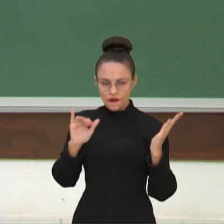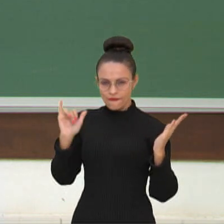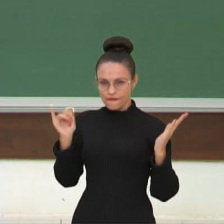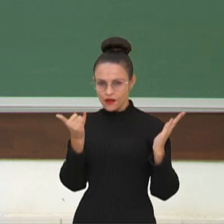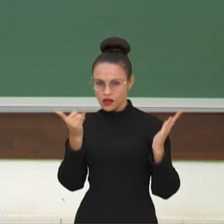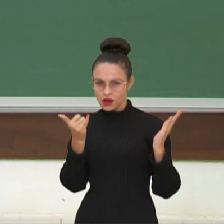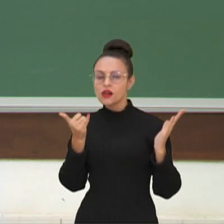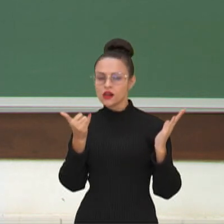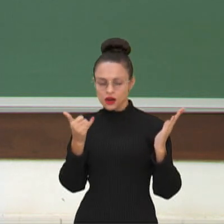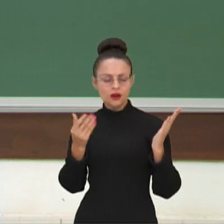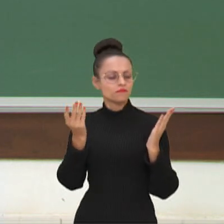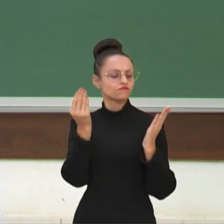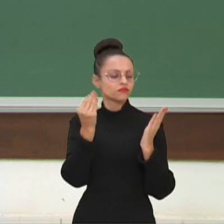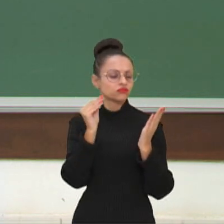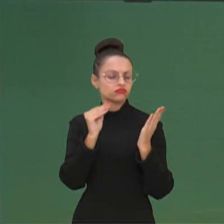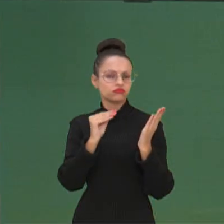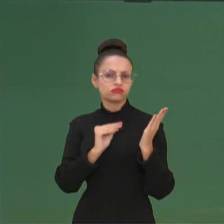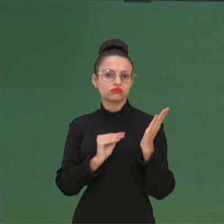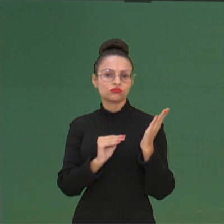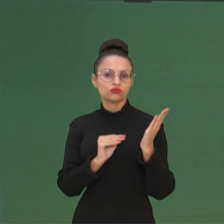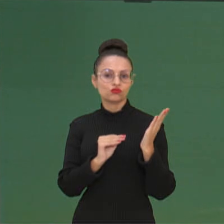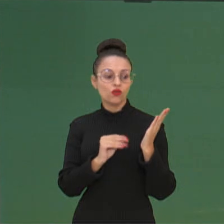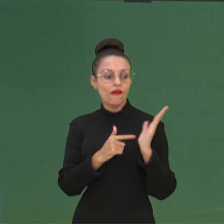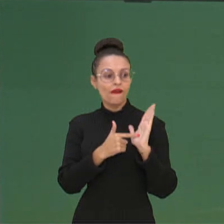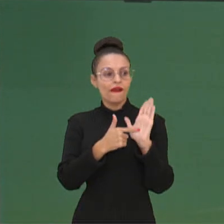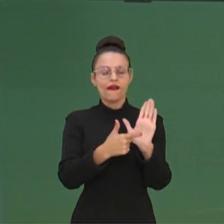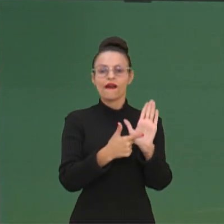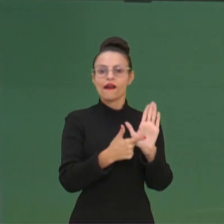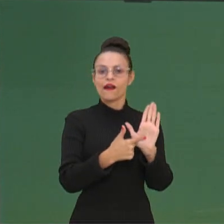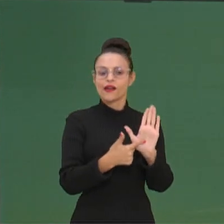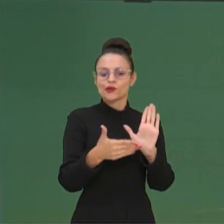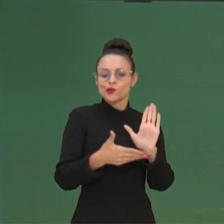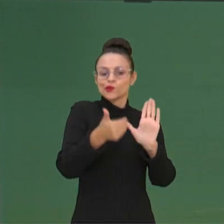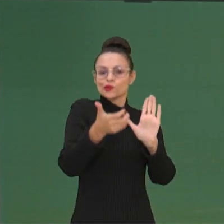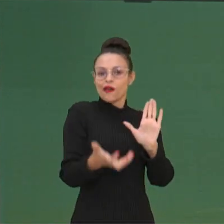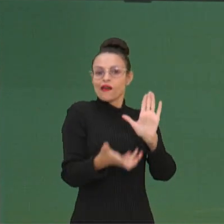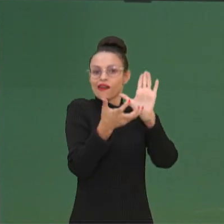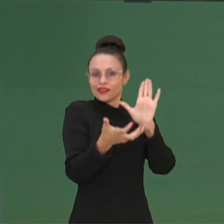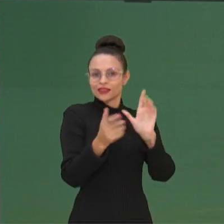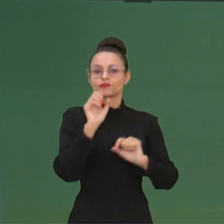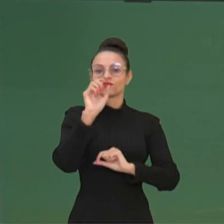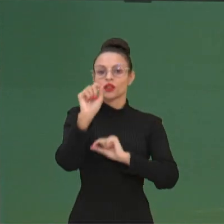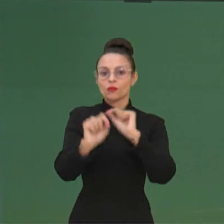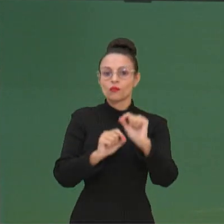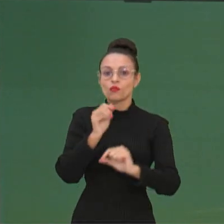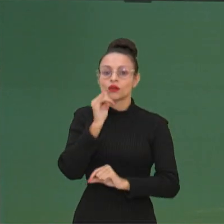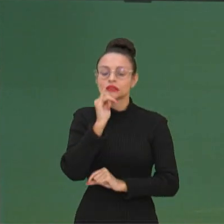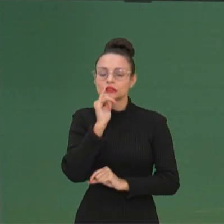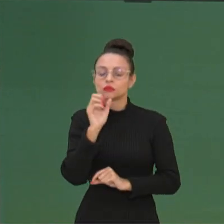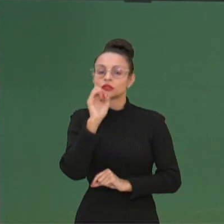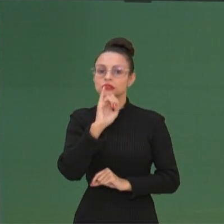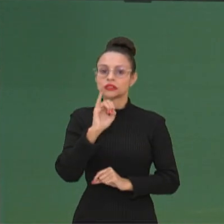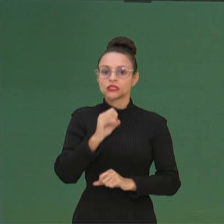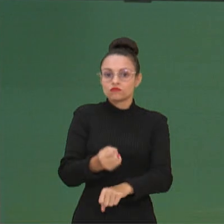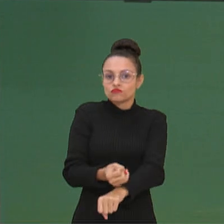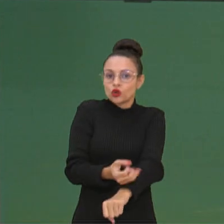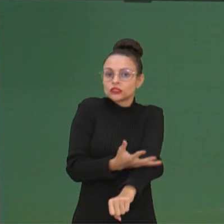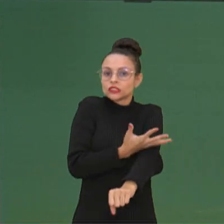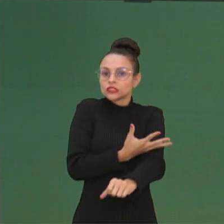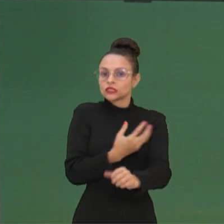tempo à característica do conto, certo? Outra coisa, quando você está falando sobre